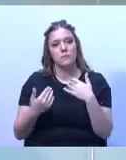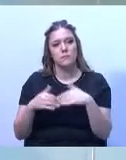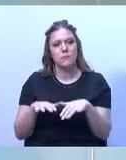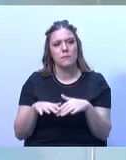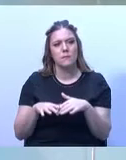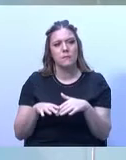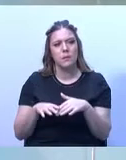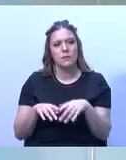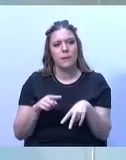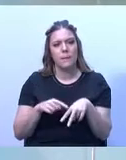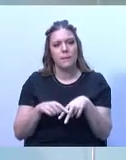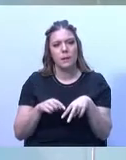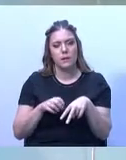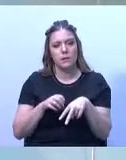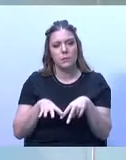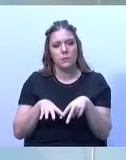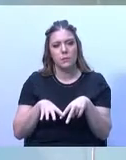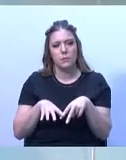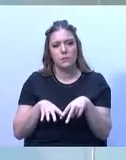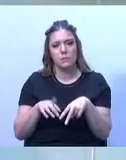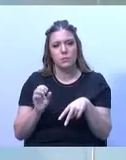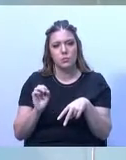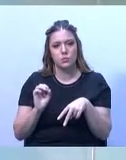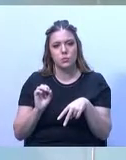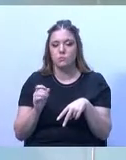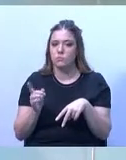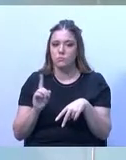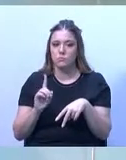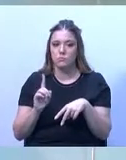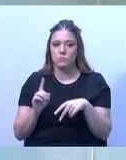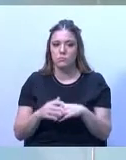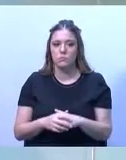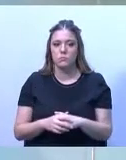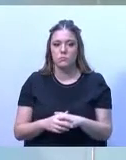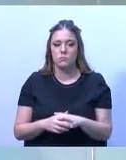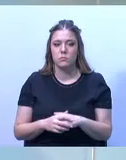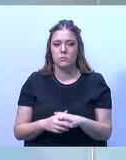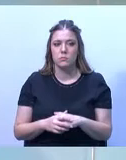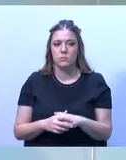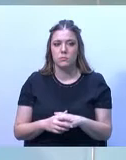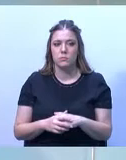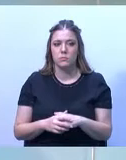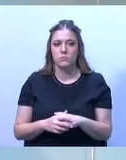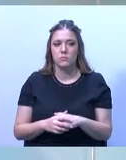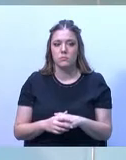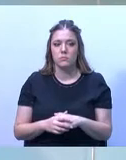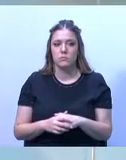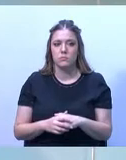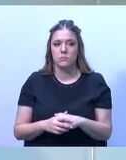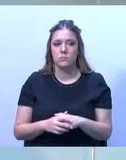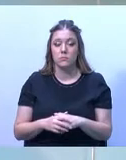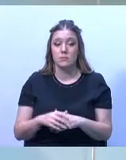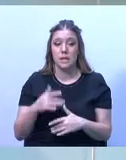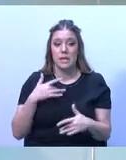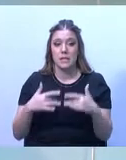assim pequenas varizes, derrames nos tornozelos, nada disso? Nunca procurei nada disso, nada. Pronto. Esse tipo